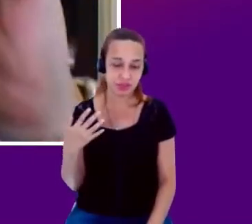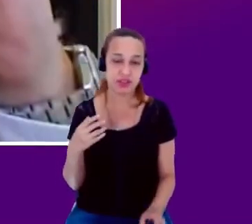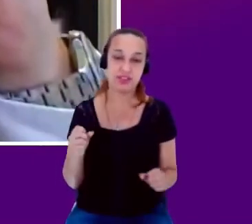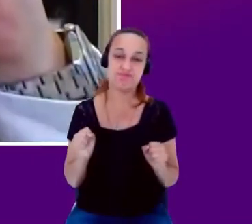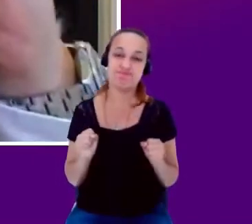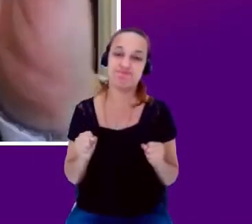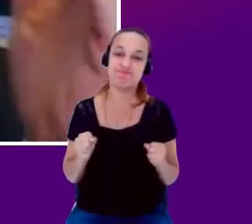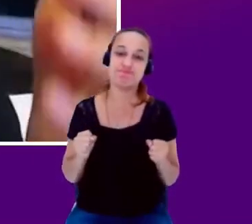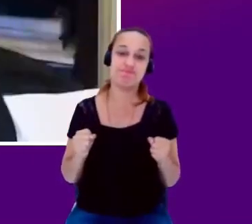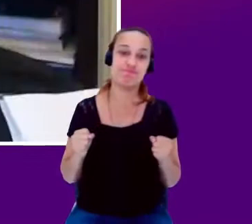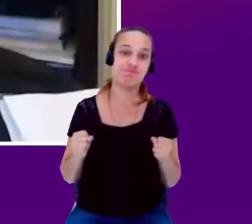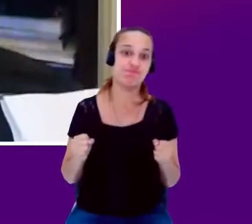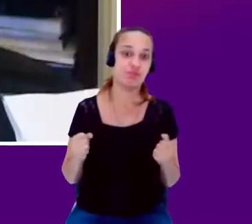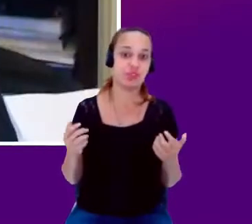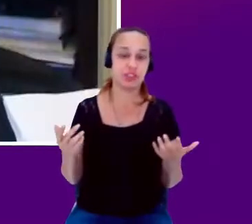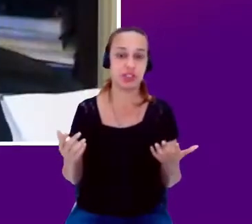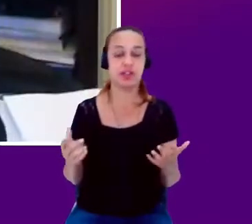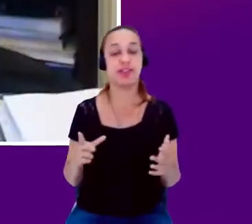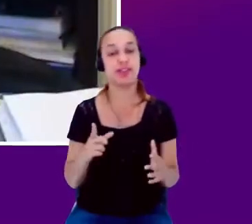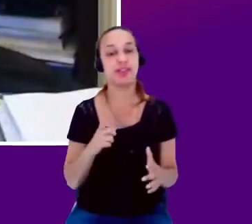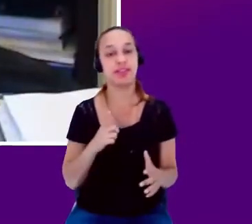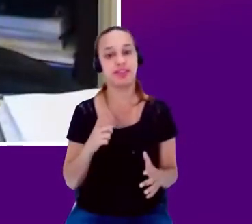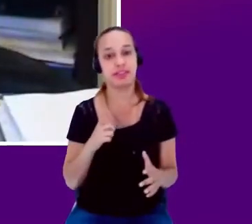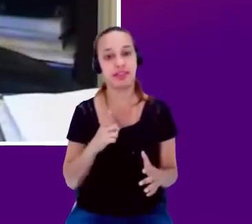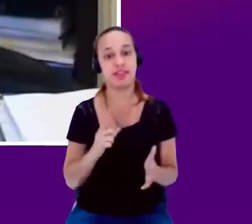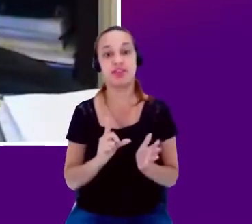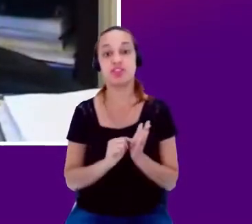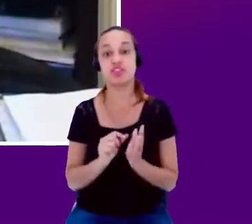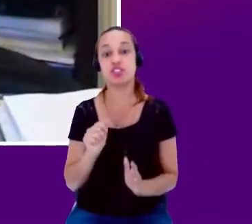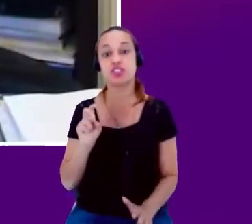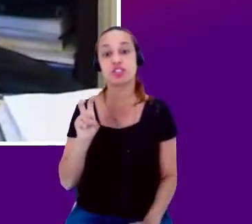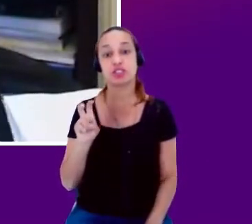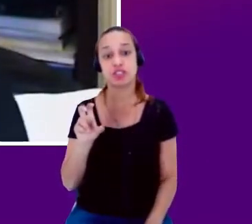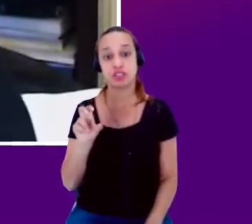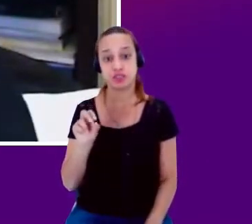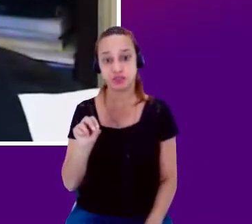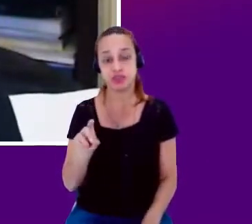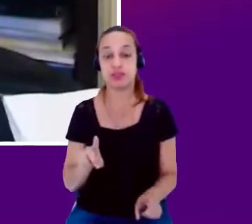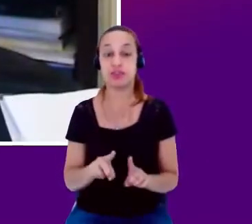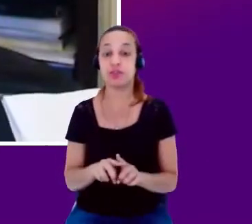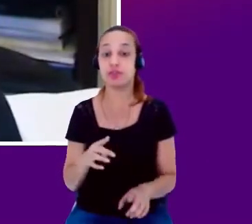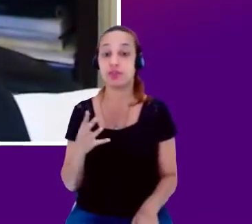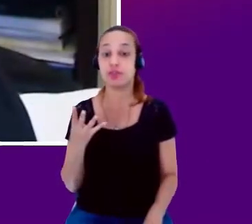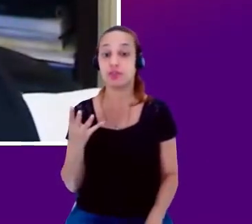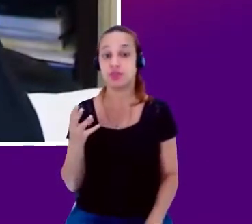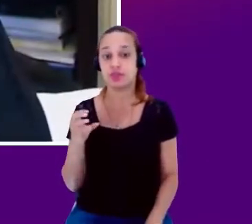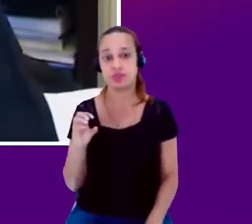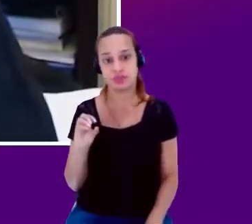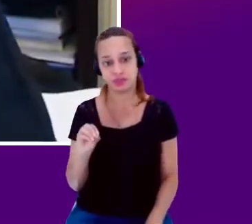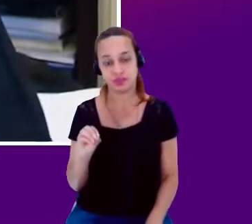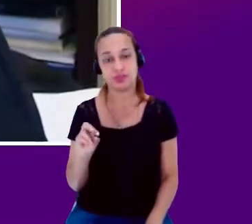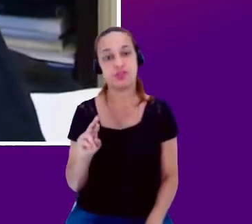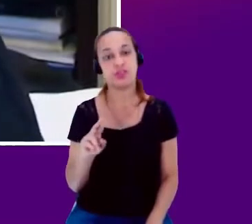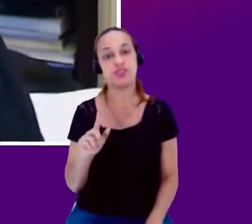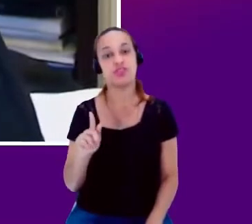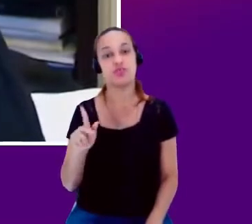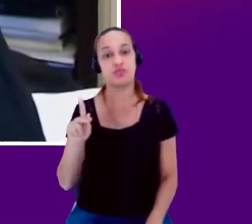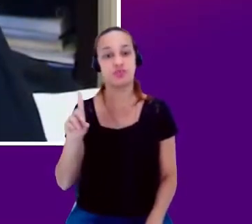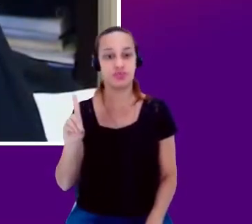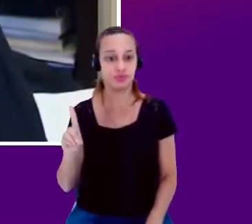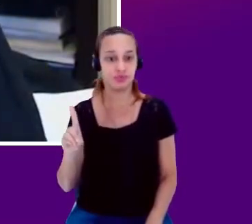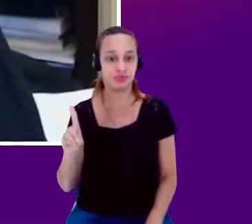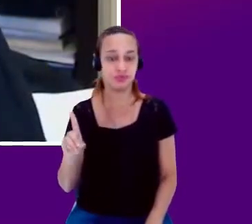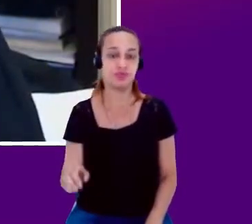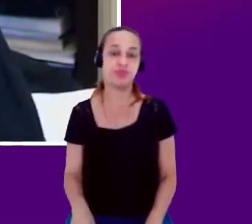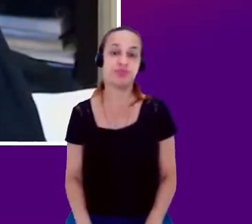intensidade no artigo 50 da LGPD e no artigo 40 do RGPD.